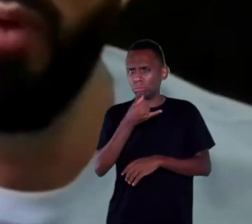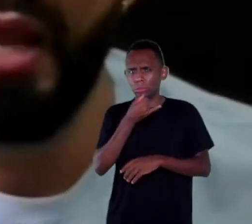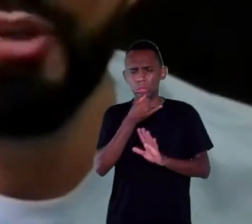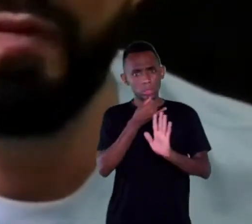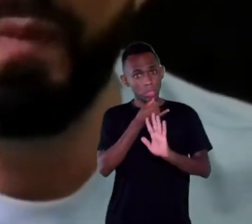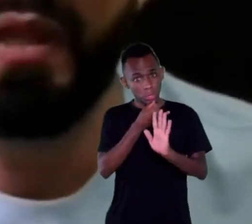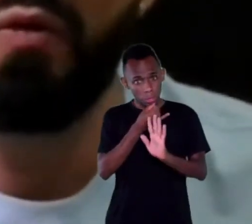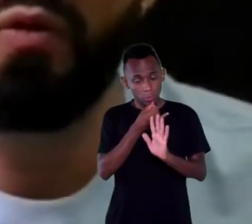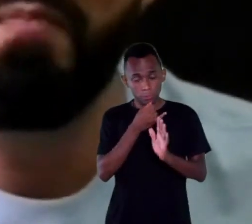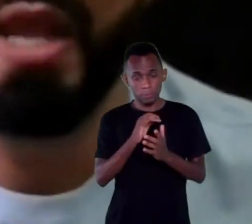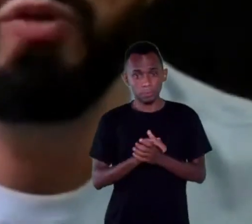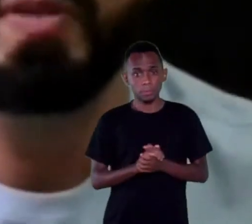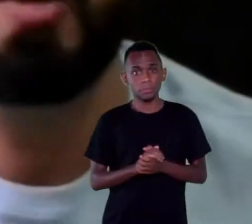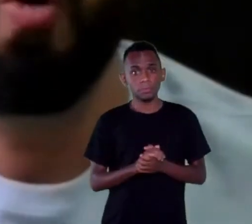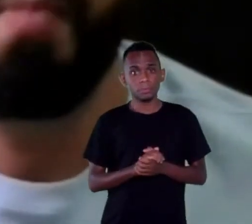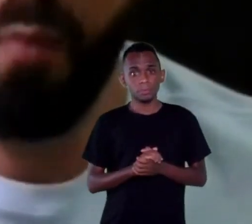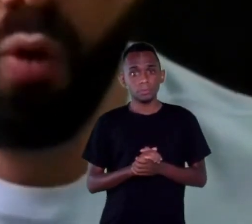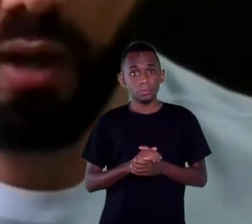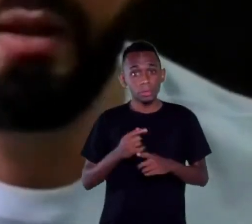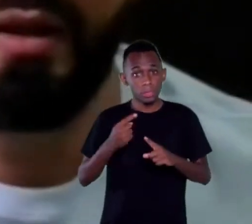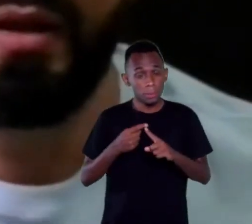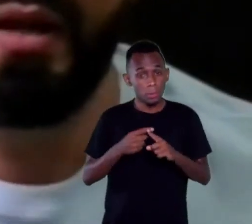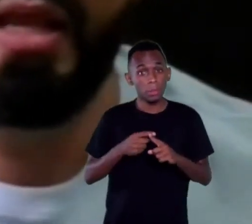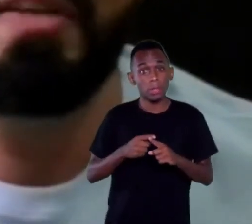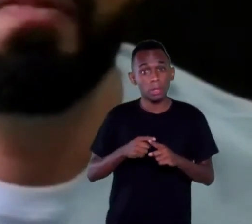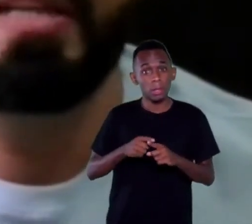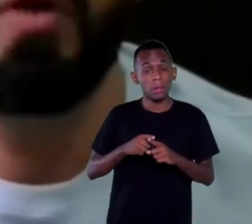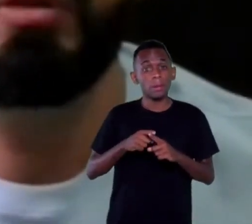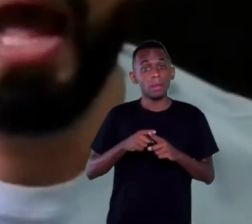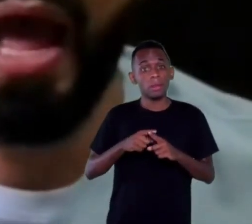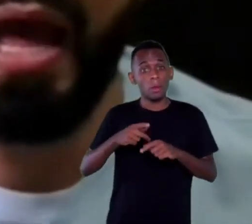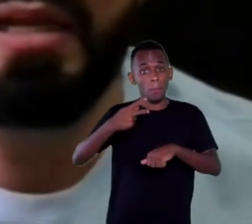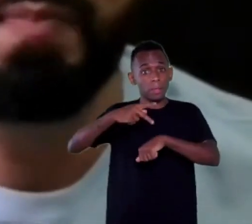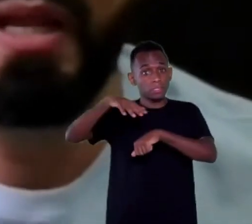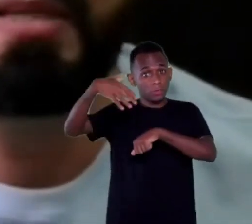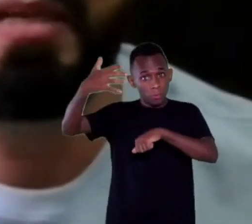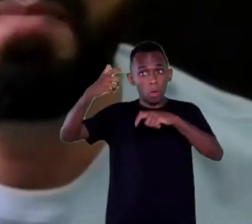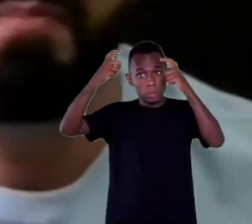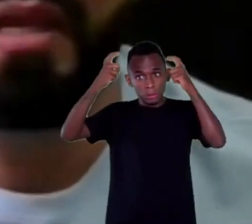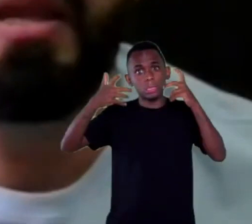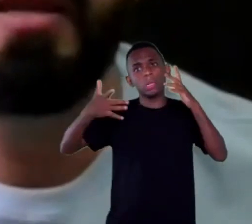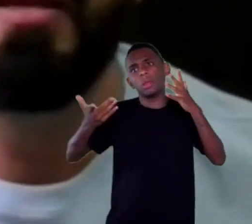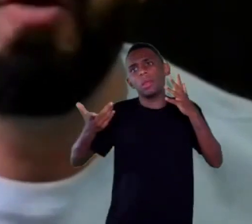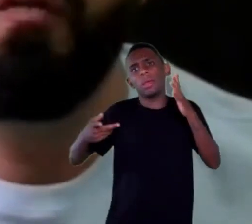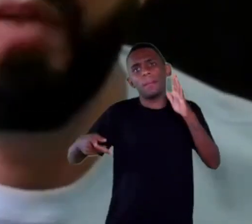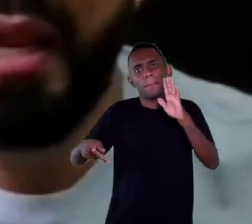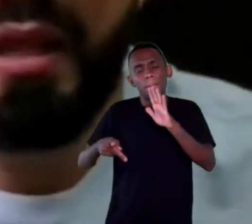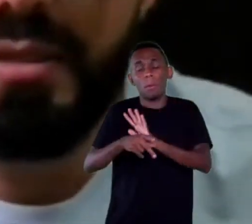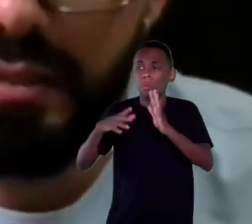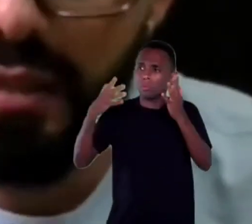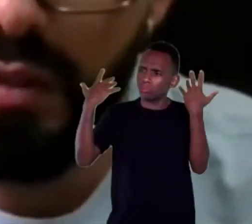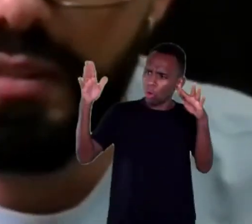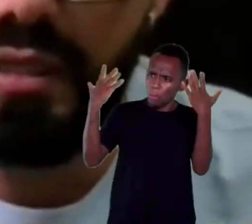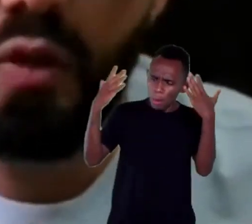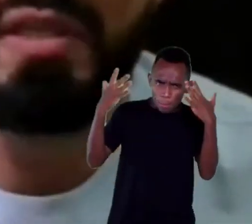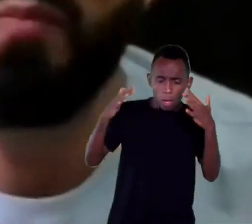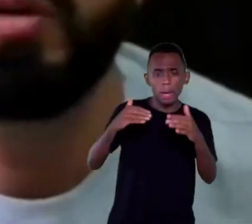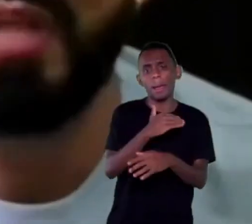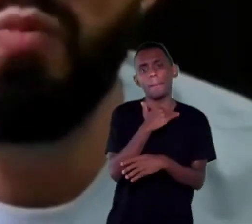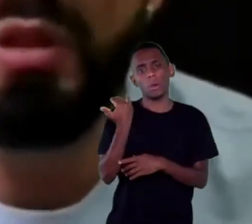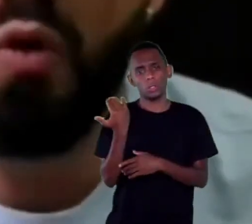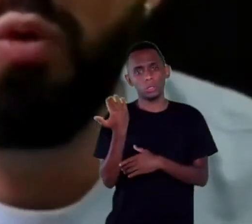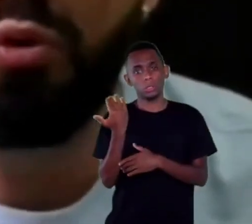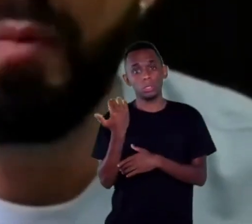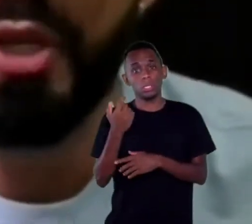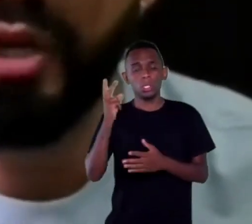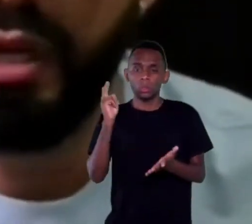forma comemorativa, porque no México se comemora, né, se faz altares para receber oferendas, então assim, eu sempre